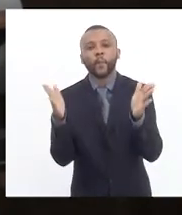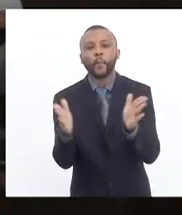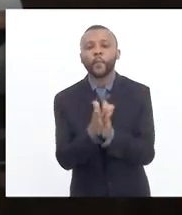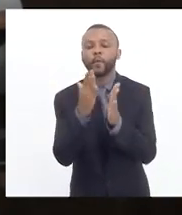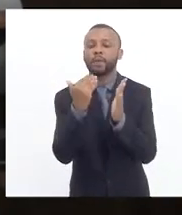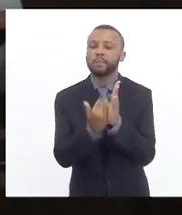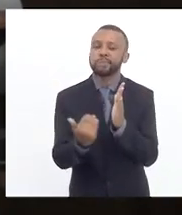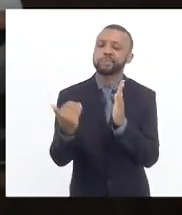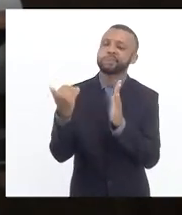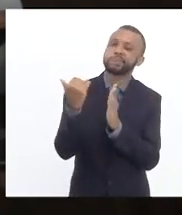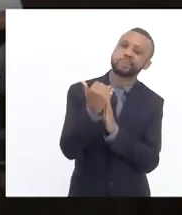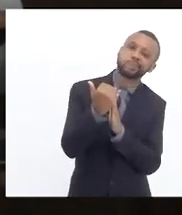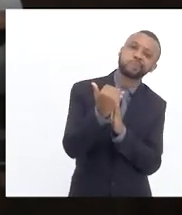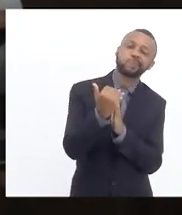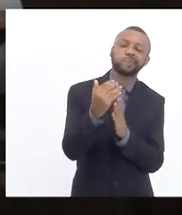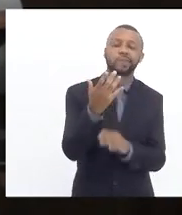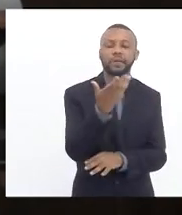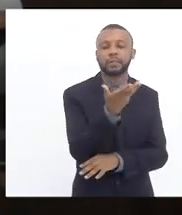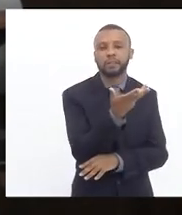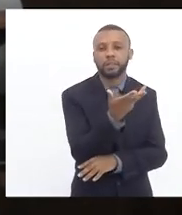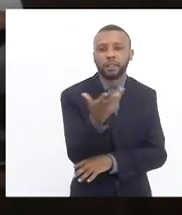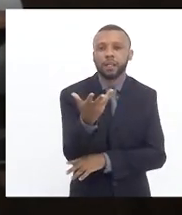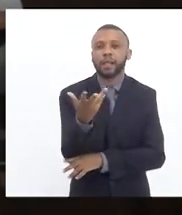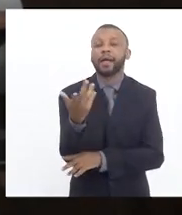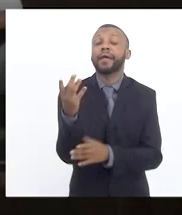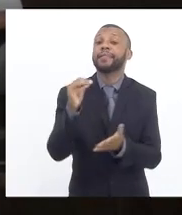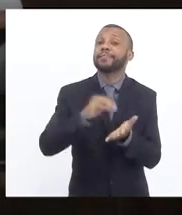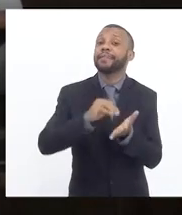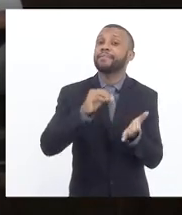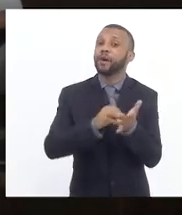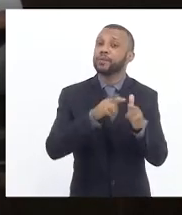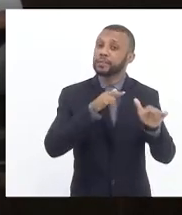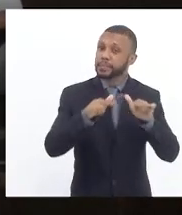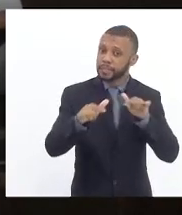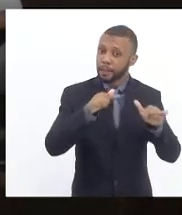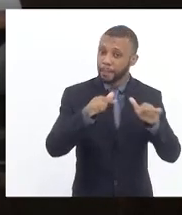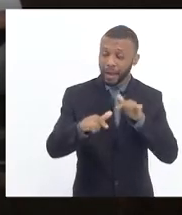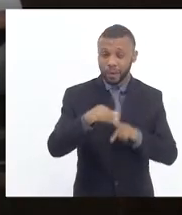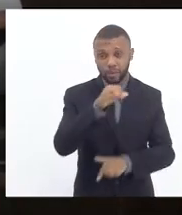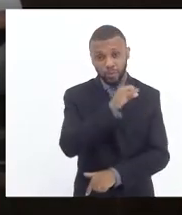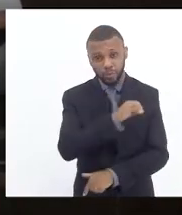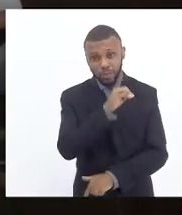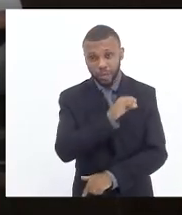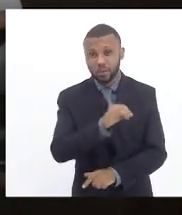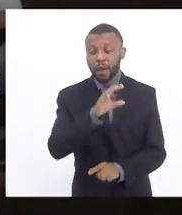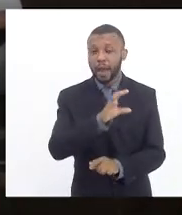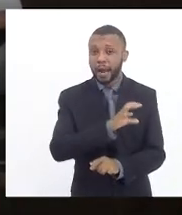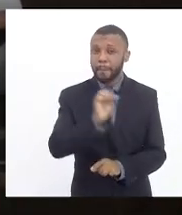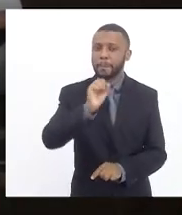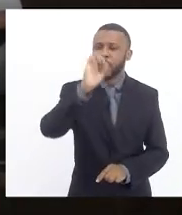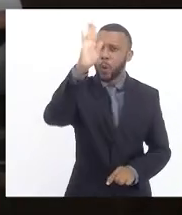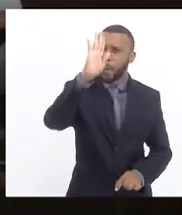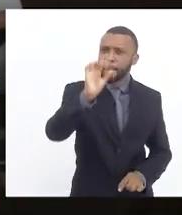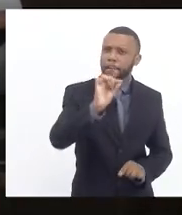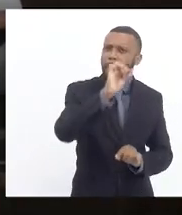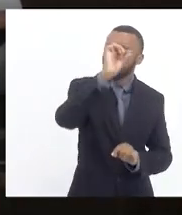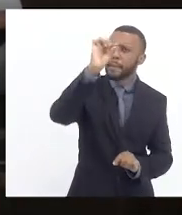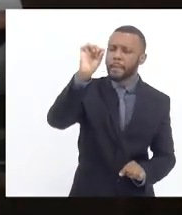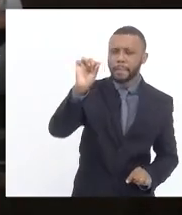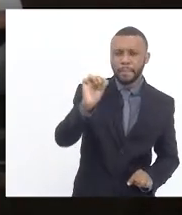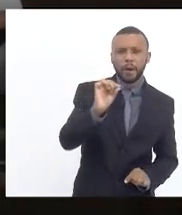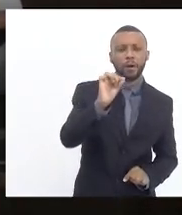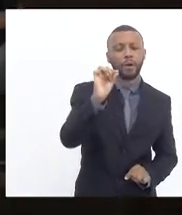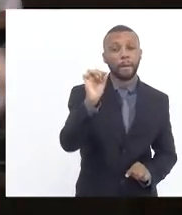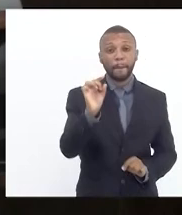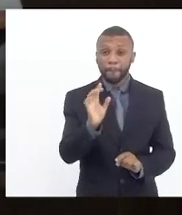da população em situação de rua o desemprego em que o Rio de Janeiro a campeão nacional infelizmente hora Nesse contexto a